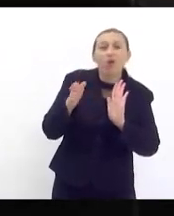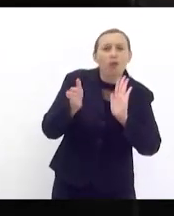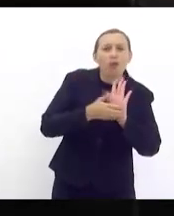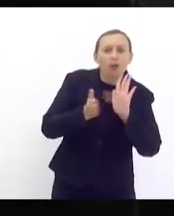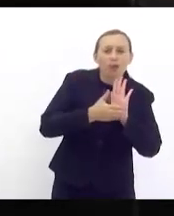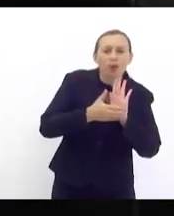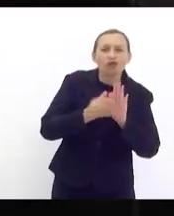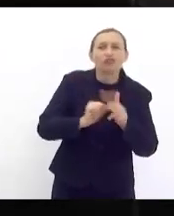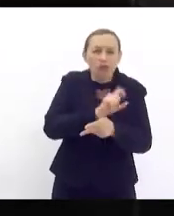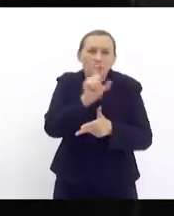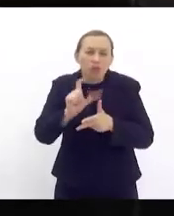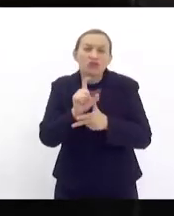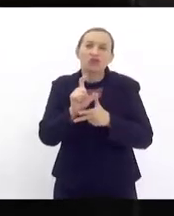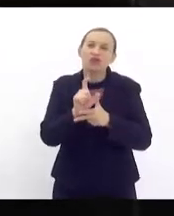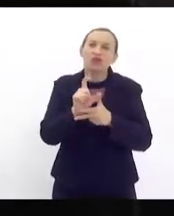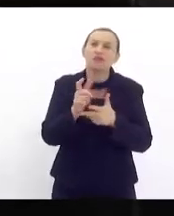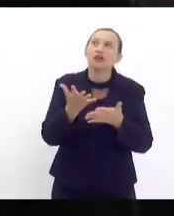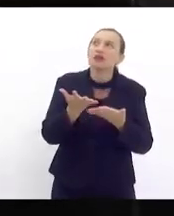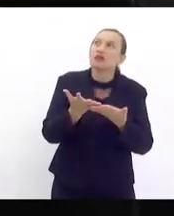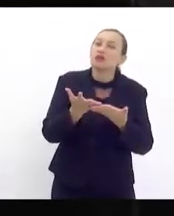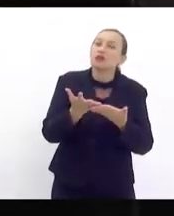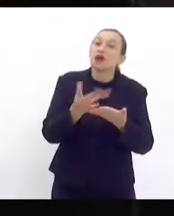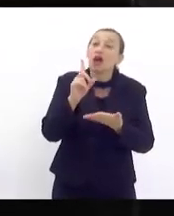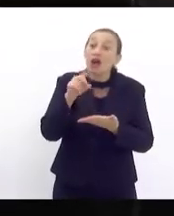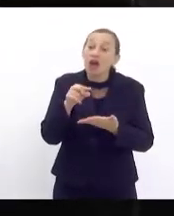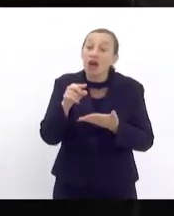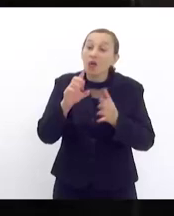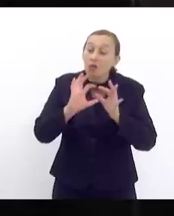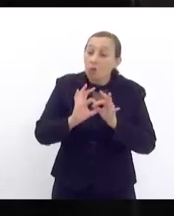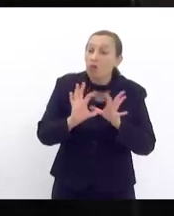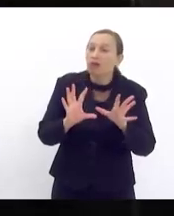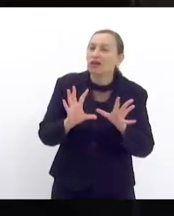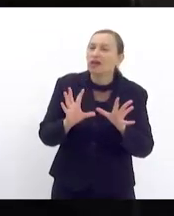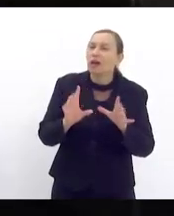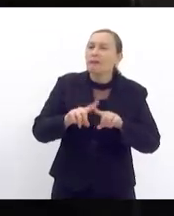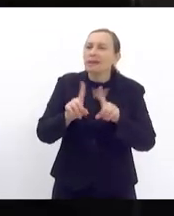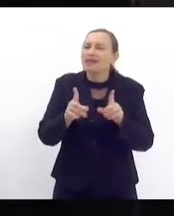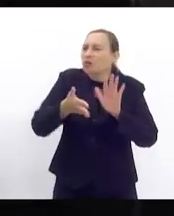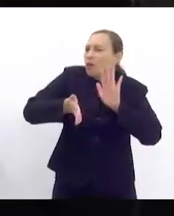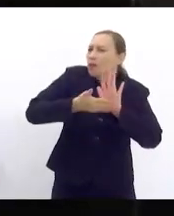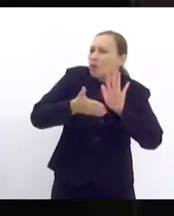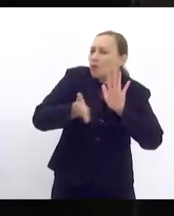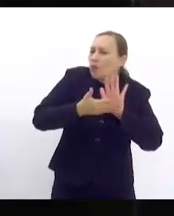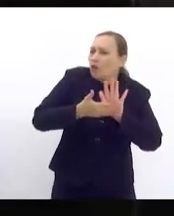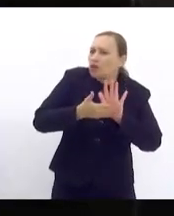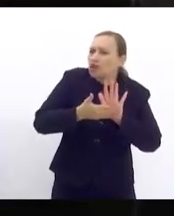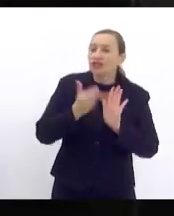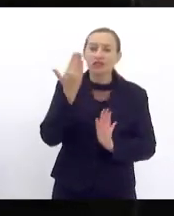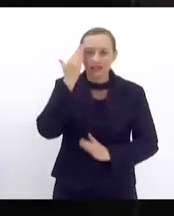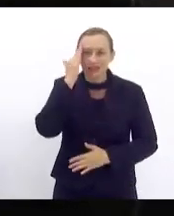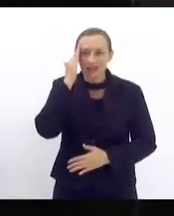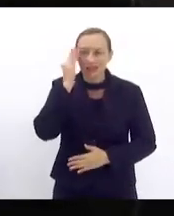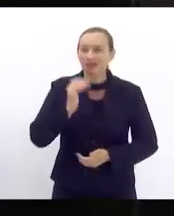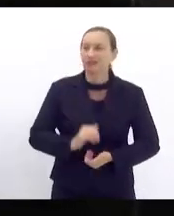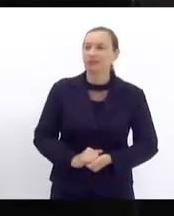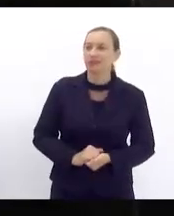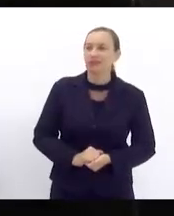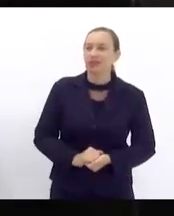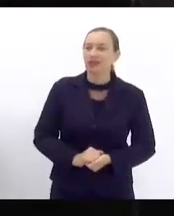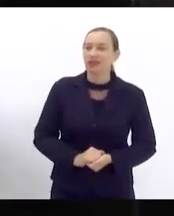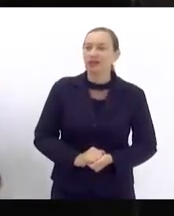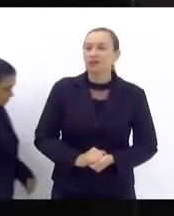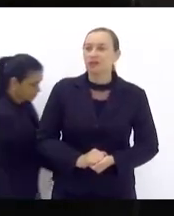proposta ao poder executivo porque é uma autorizativo Mas é uma proposta que a gente entende e que a gente